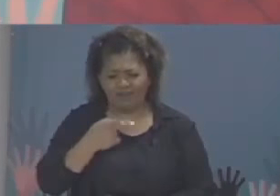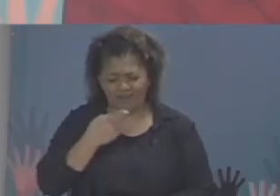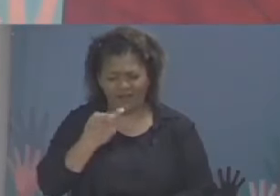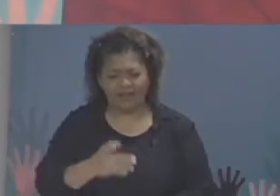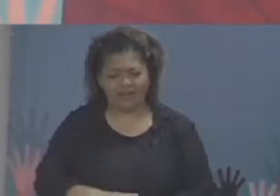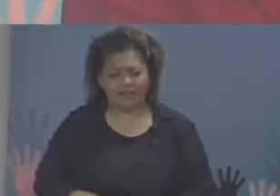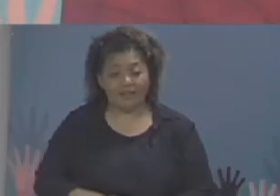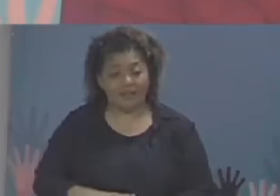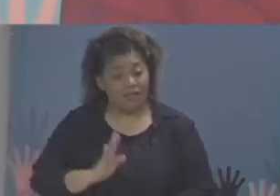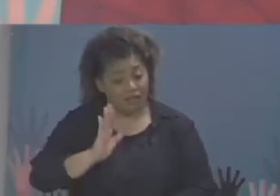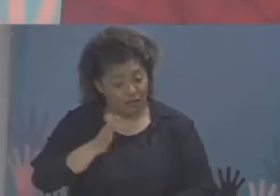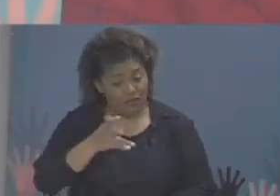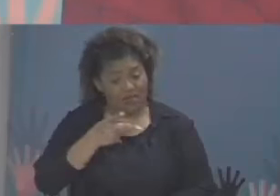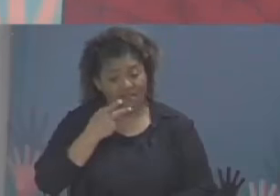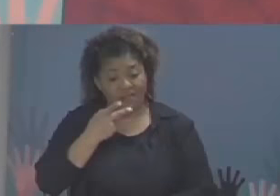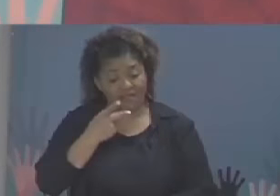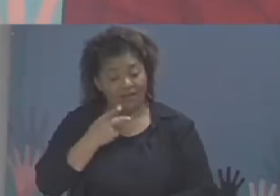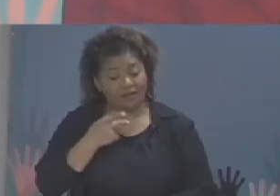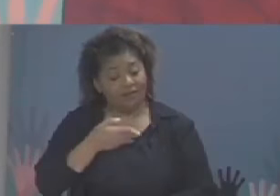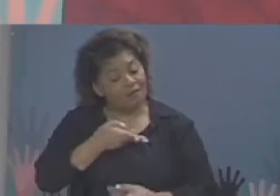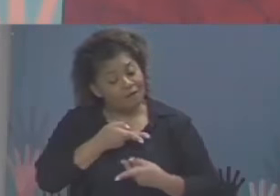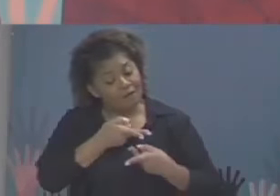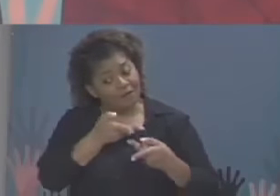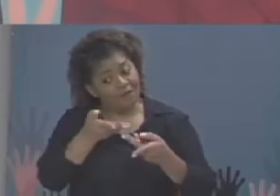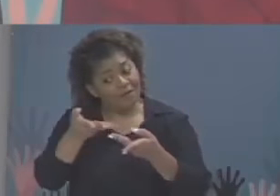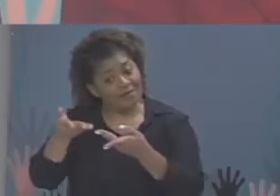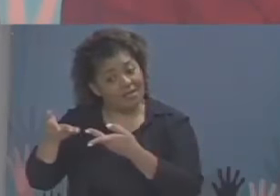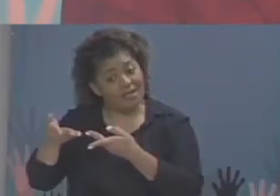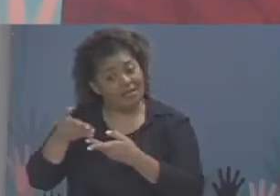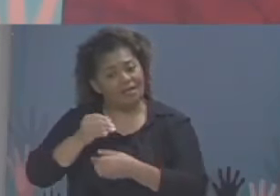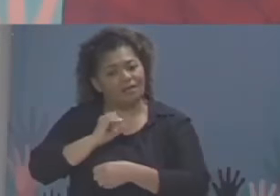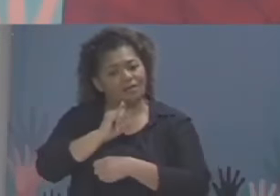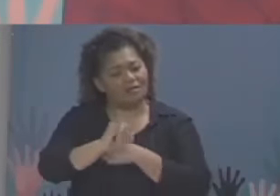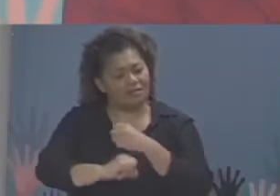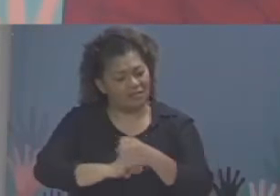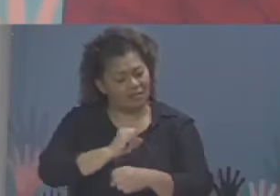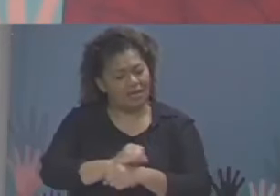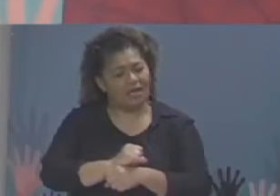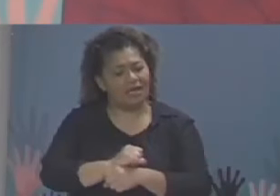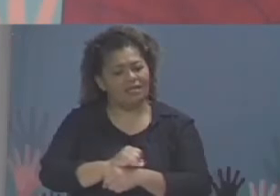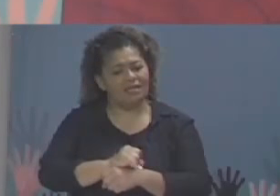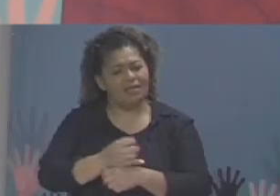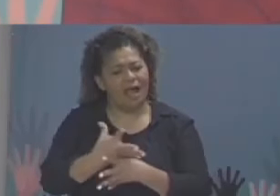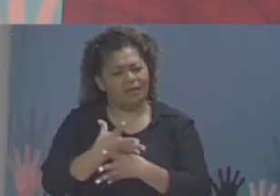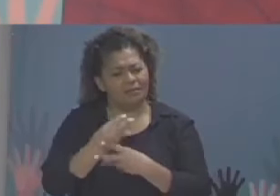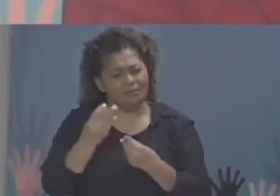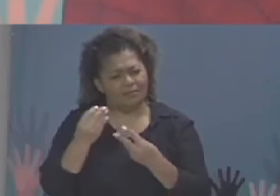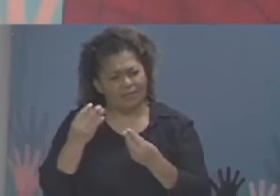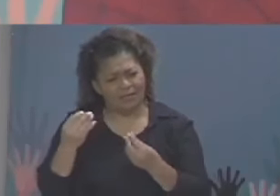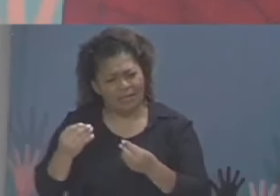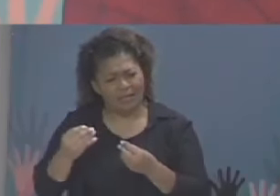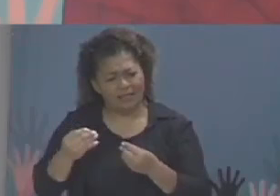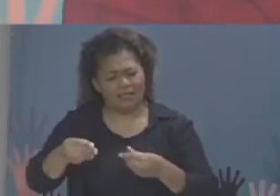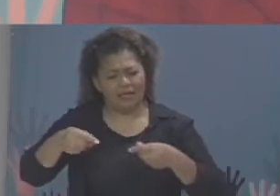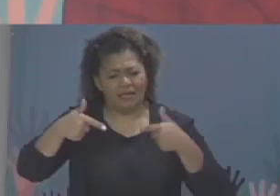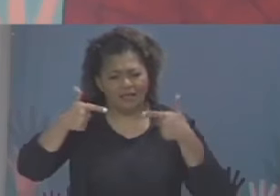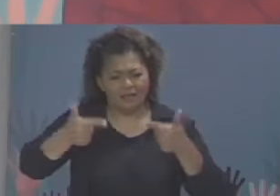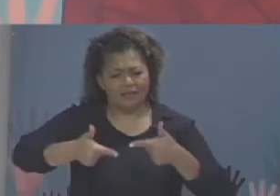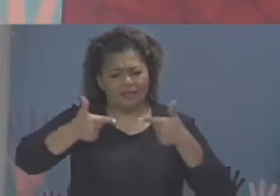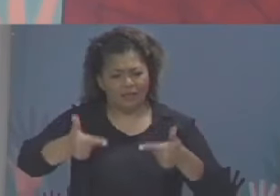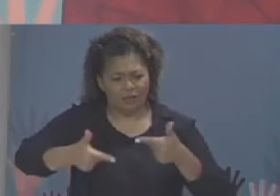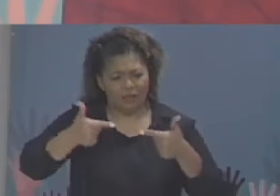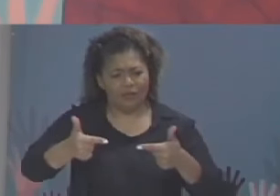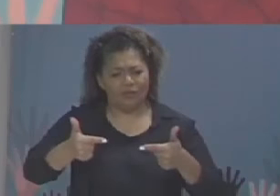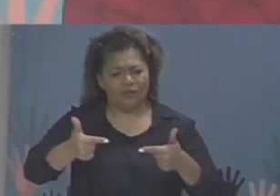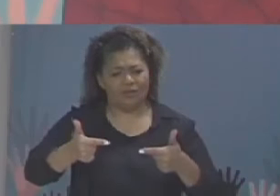só você visitar os materiais, os sites, as milhares e milhares de manifestos que foram